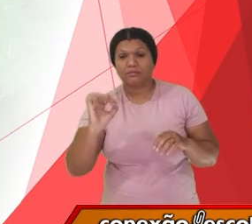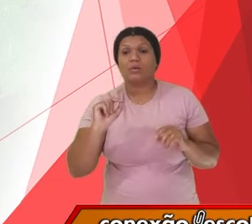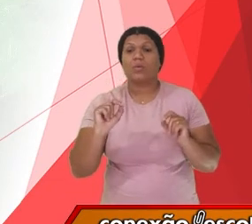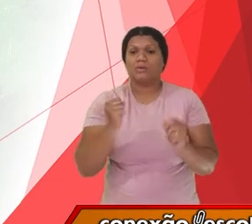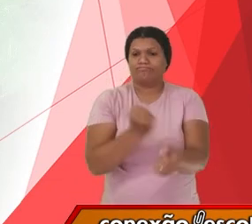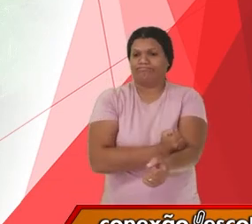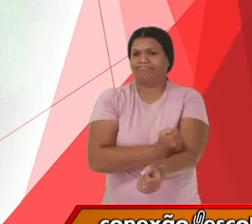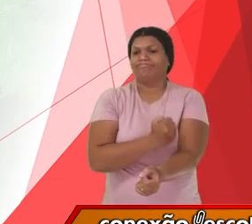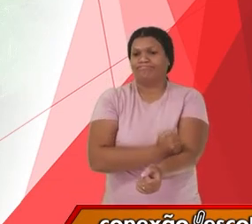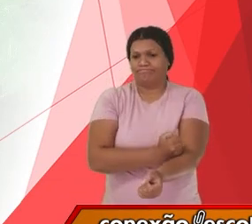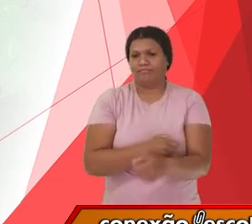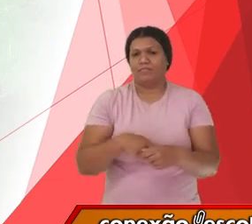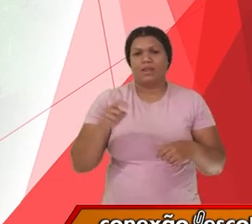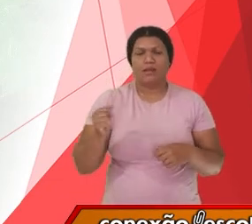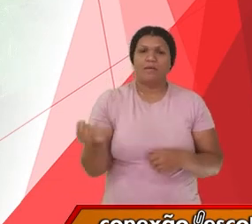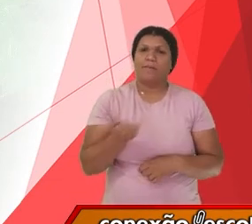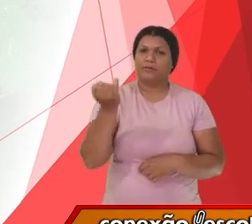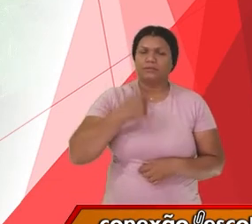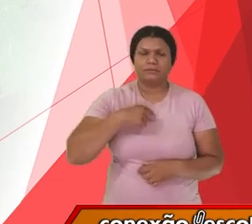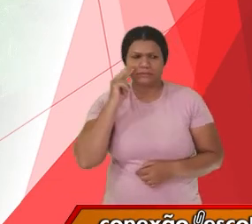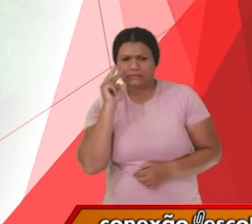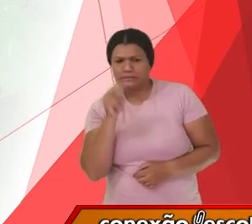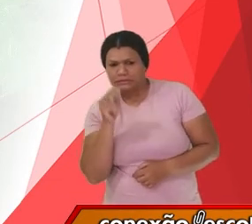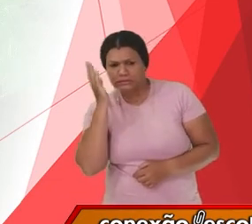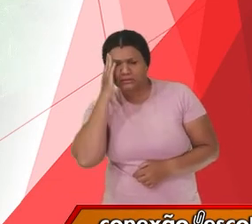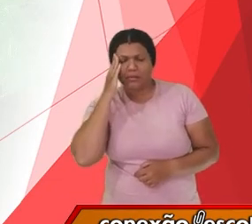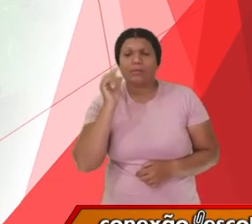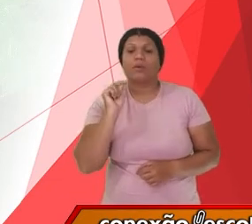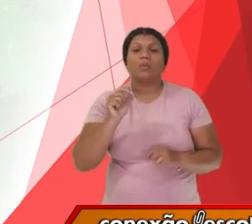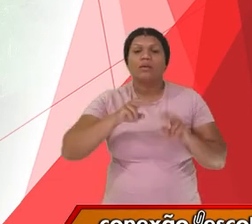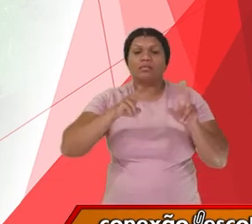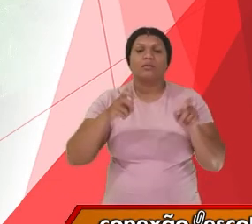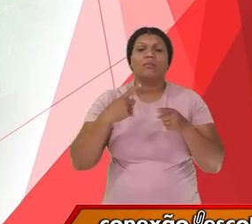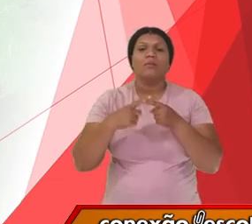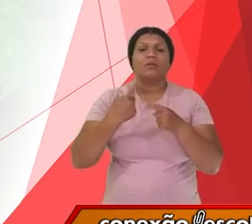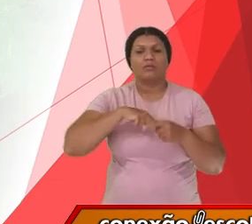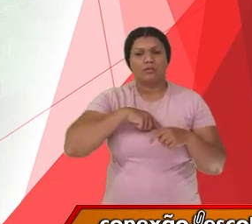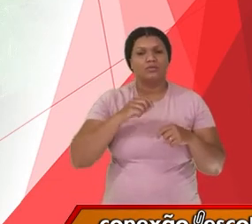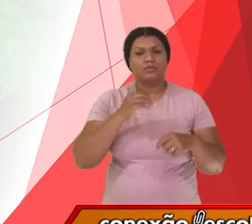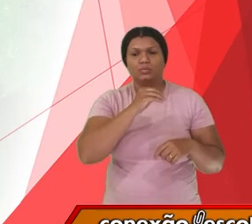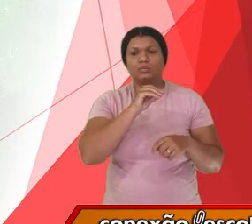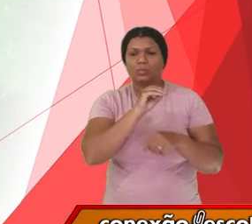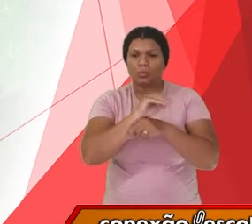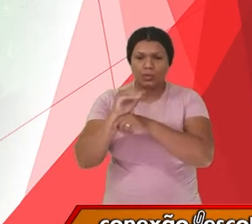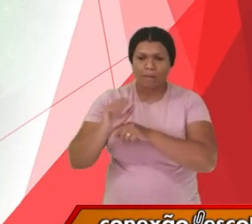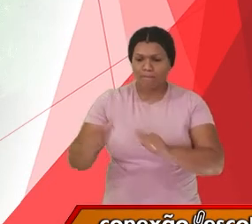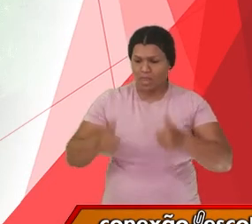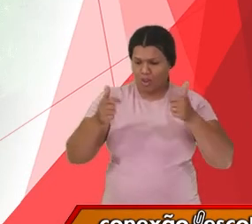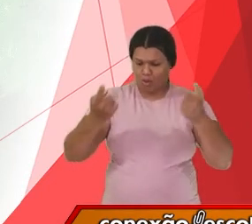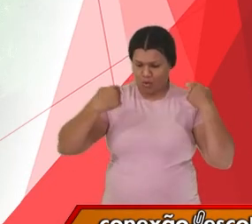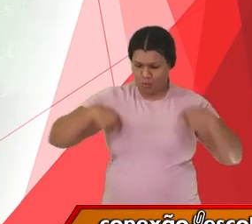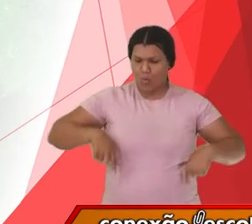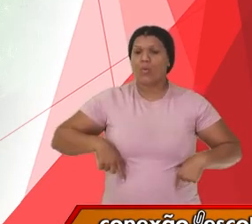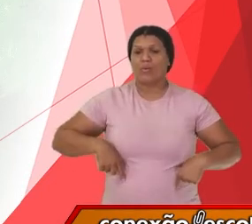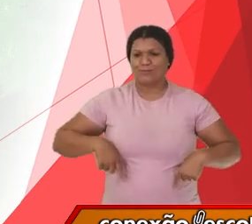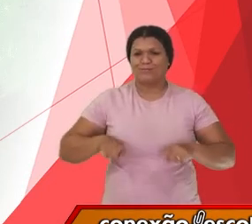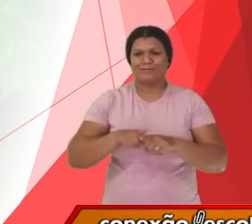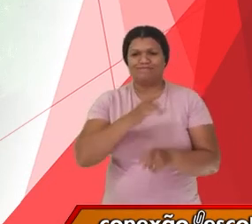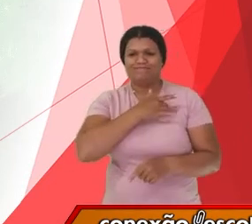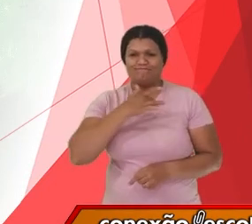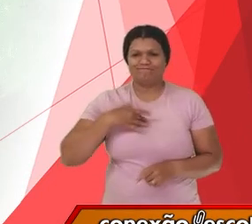conhecimento sobre esses assuntos para que possamos cuidar melhor do nosso corpo, da nossa saúde e também do nosso dia a